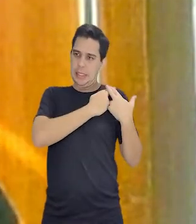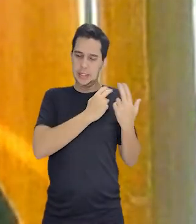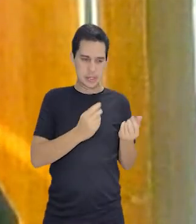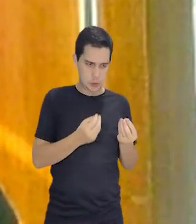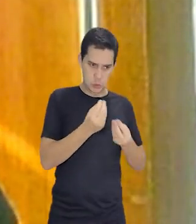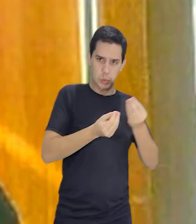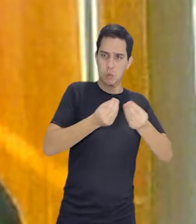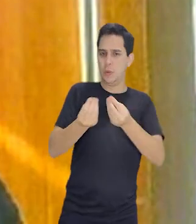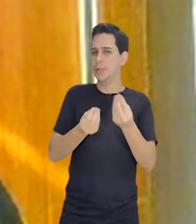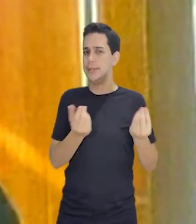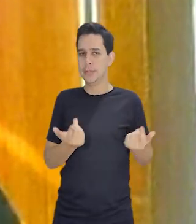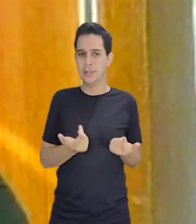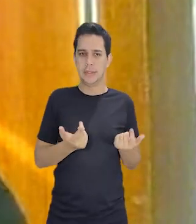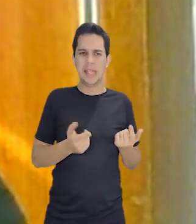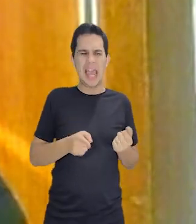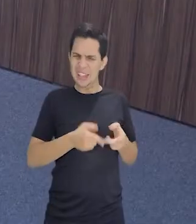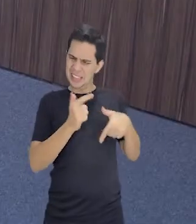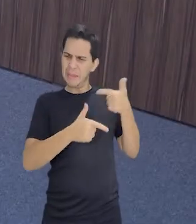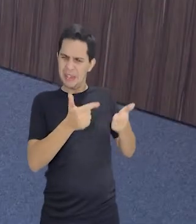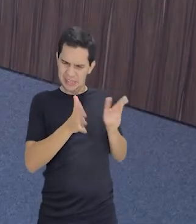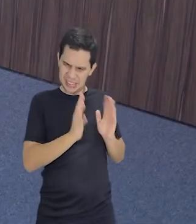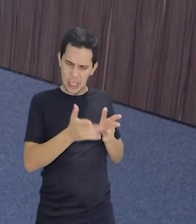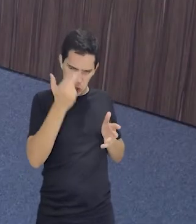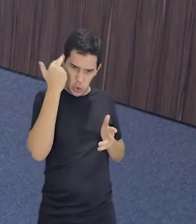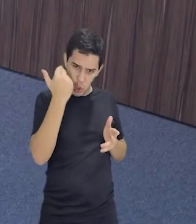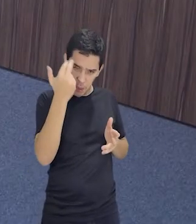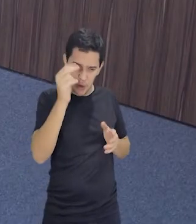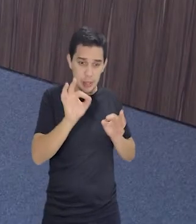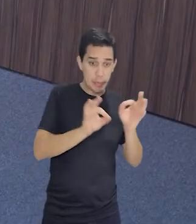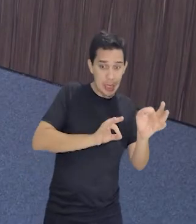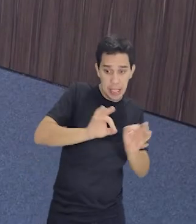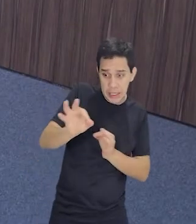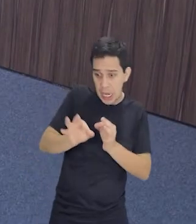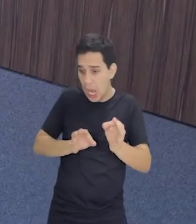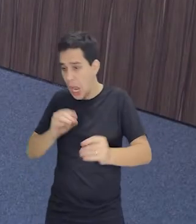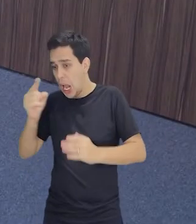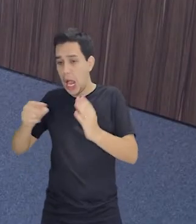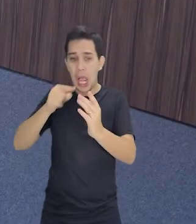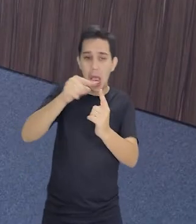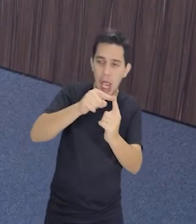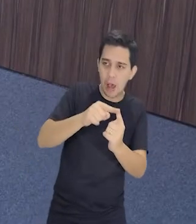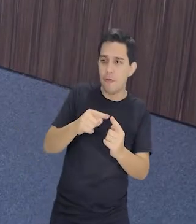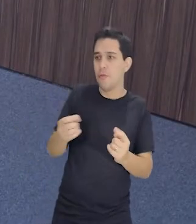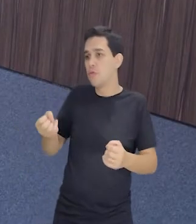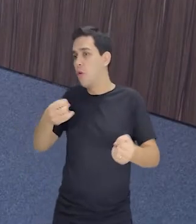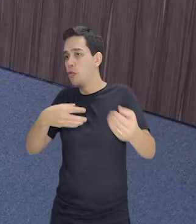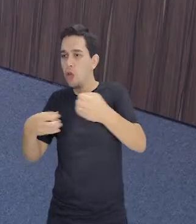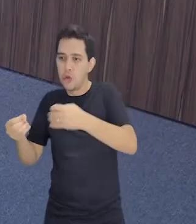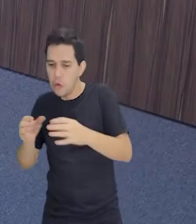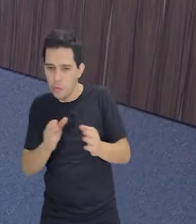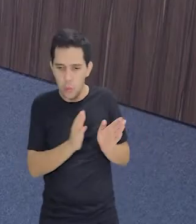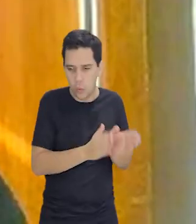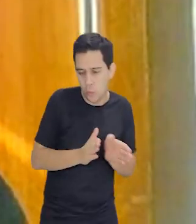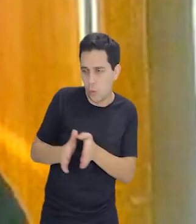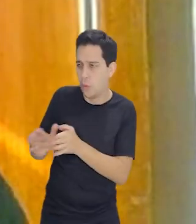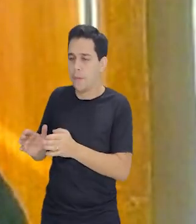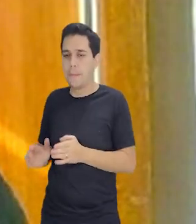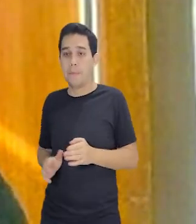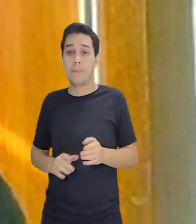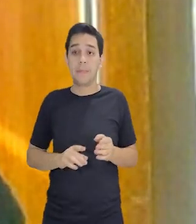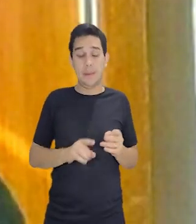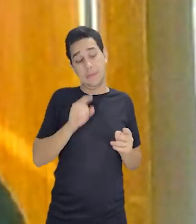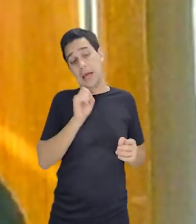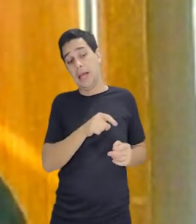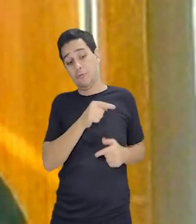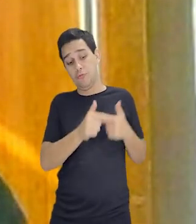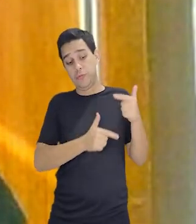além das funções já desempenhadas no planejamento estratégico e também na modernização organizacional. Assim, o trabalho da